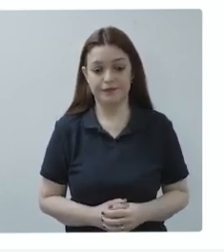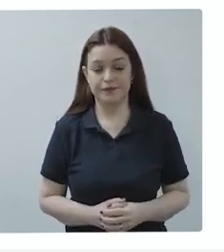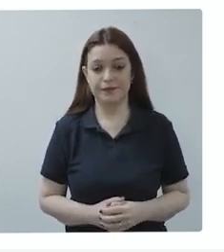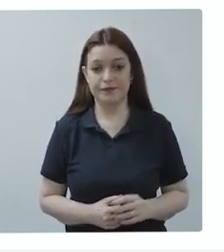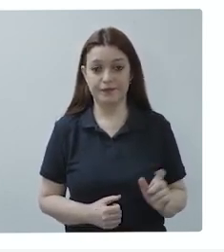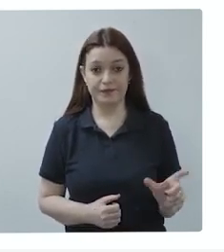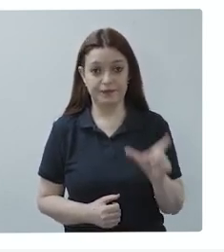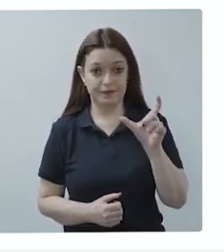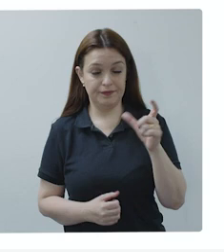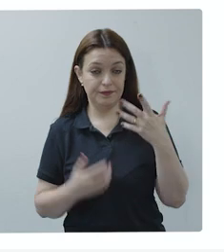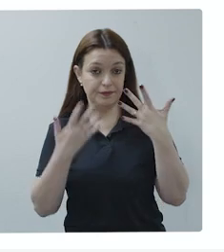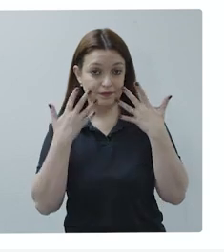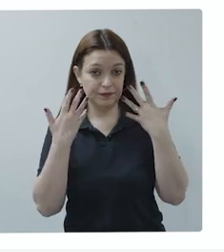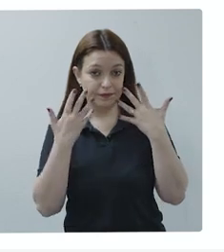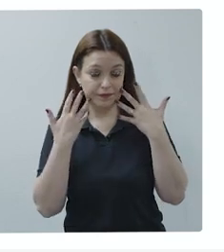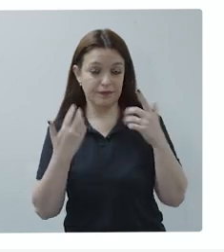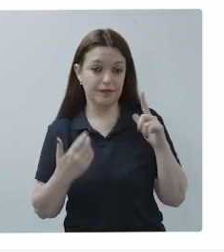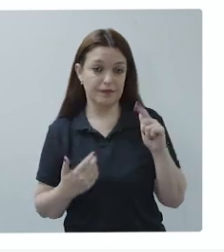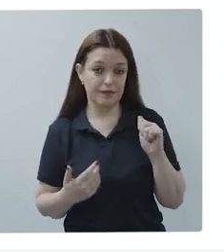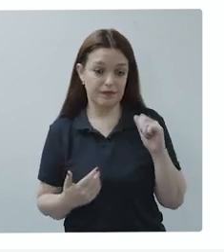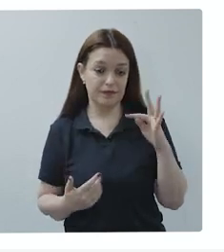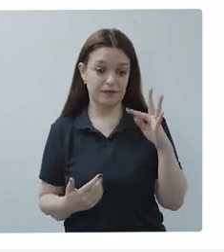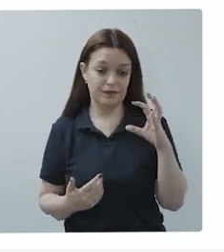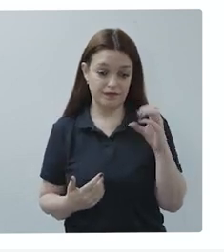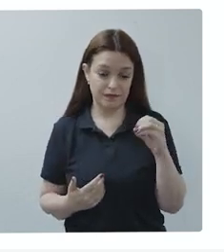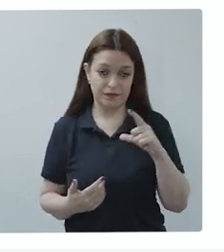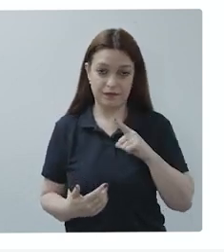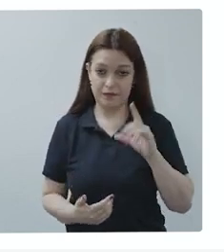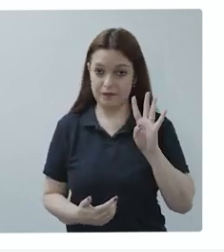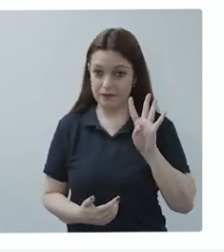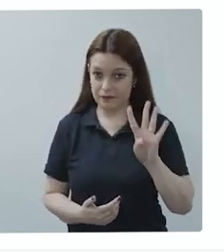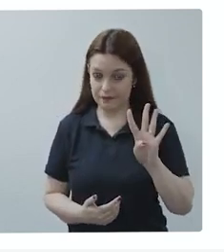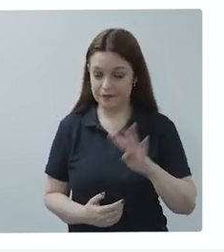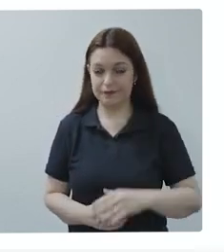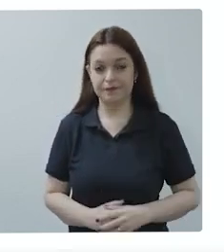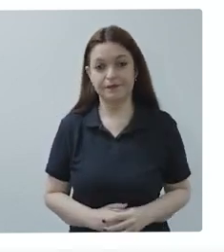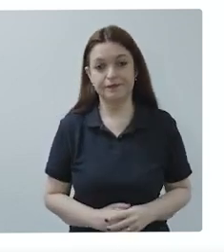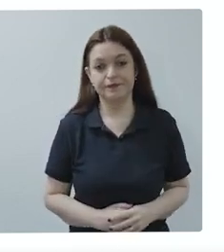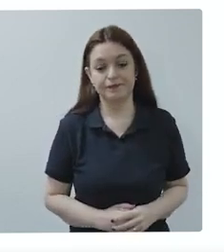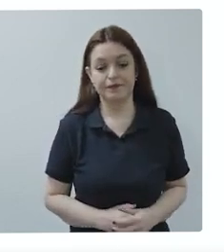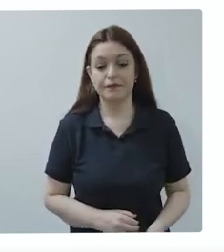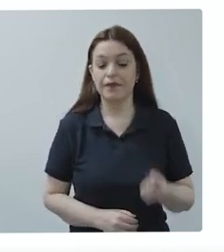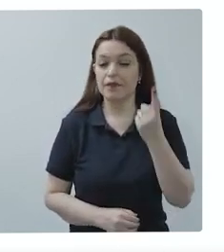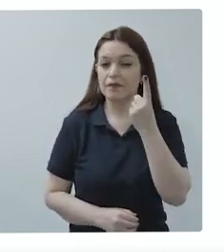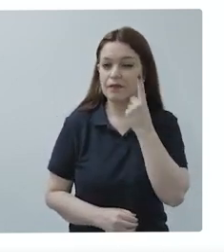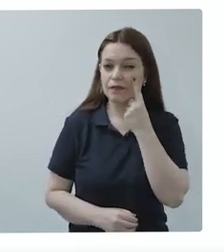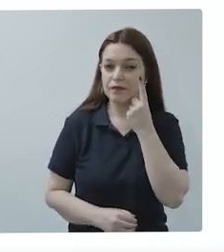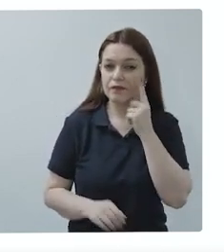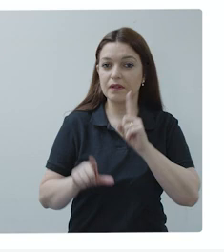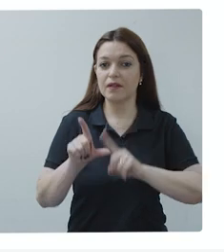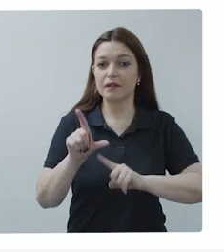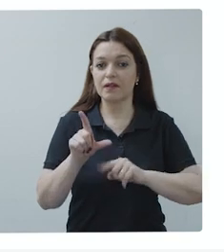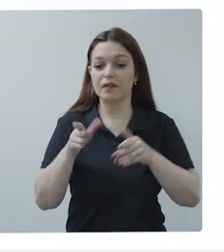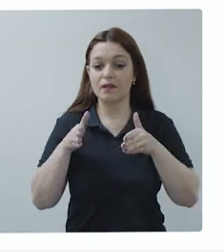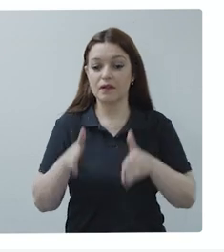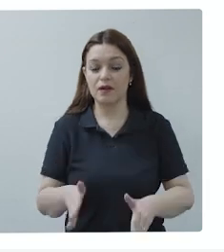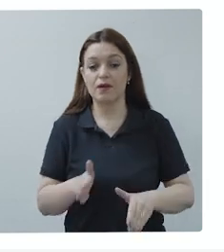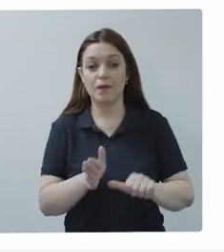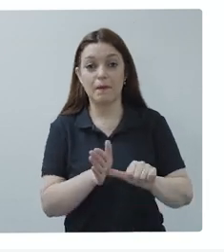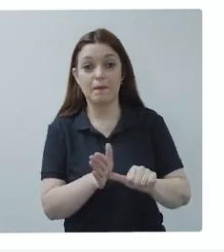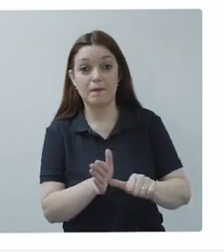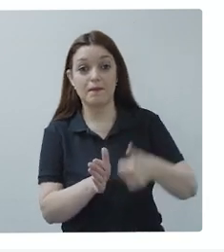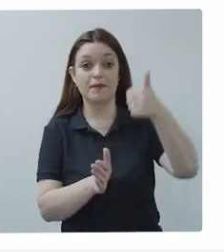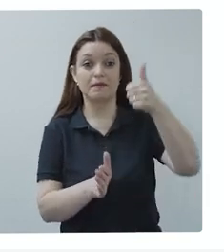palavra gato possui 4 letras. Vamos ver qual é a letra inicial, a